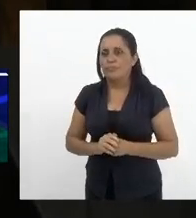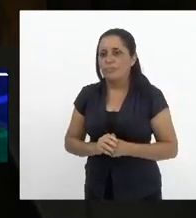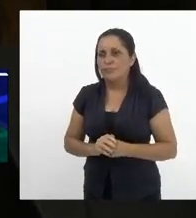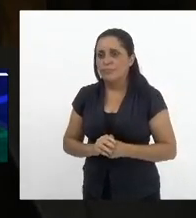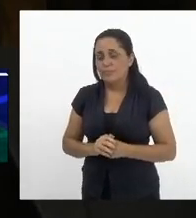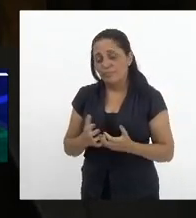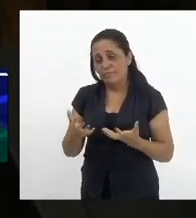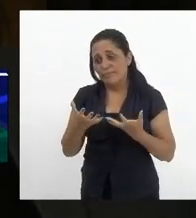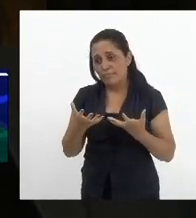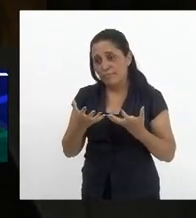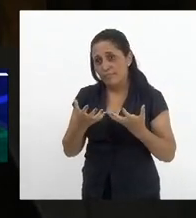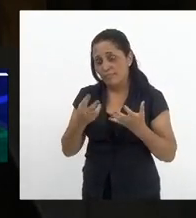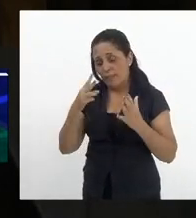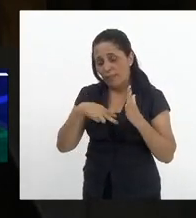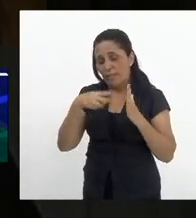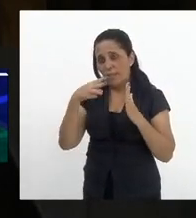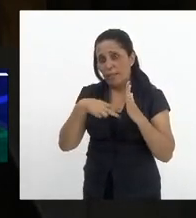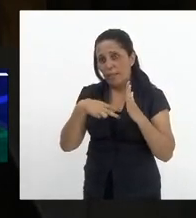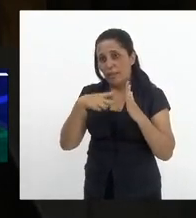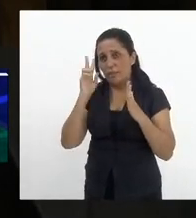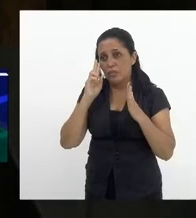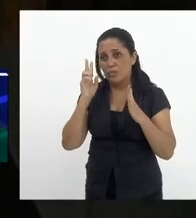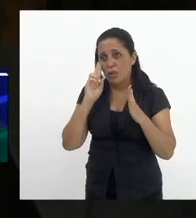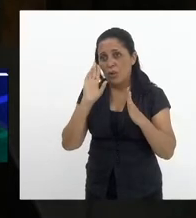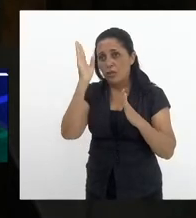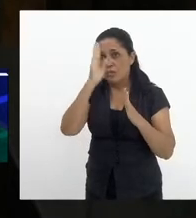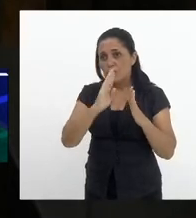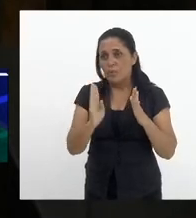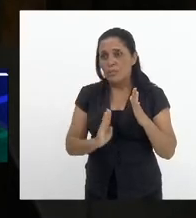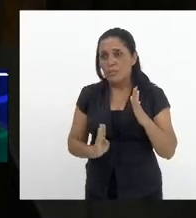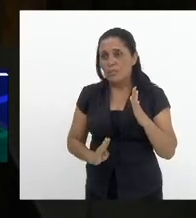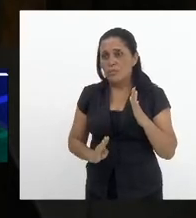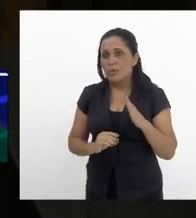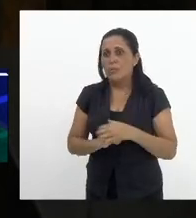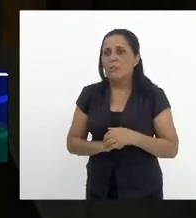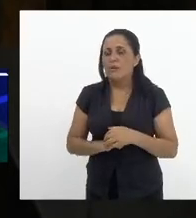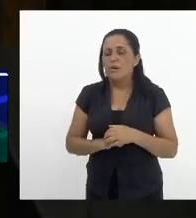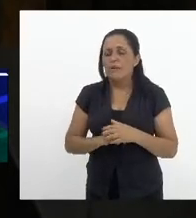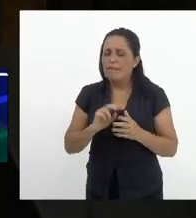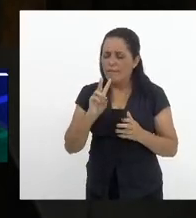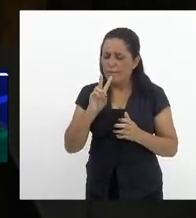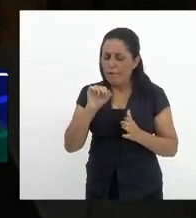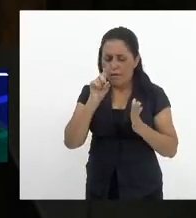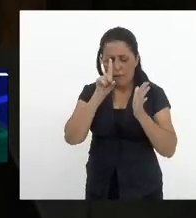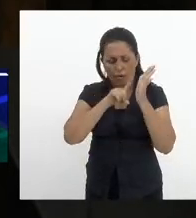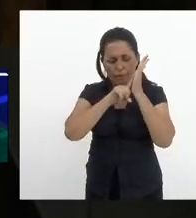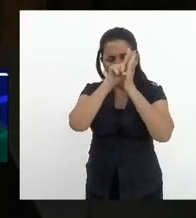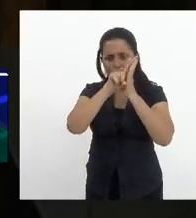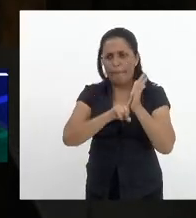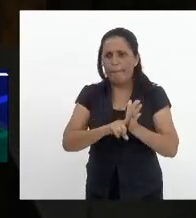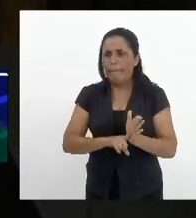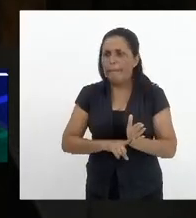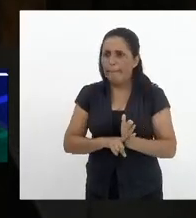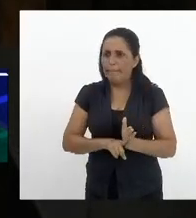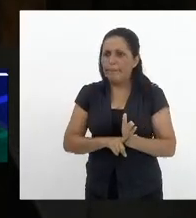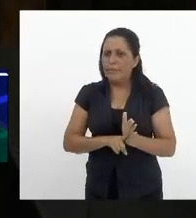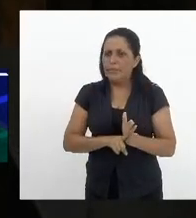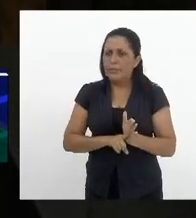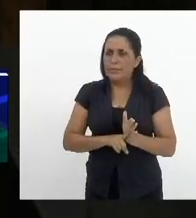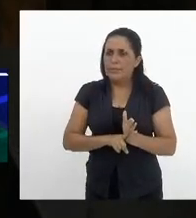Quem quiser ler um pouco da história do Brasil, há de verificar que não